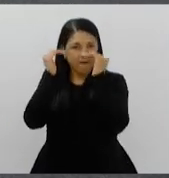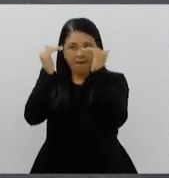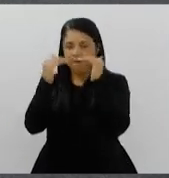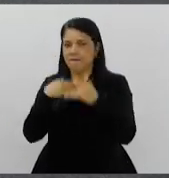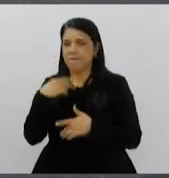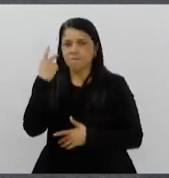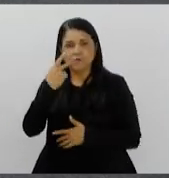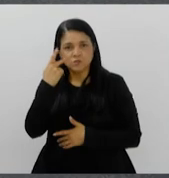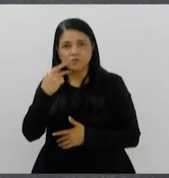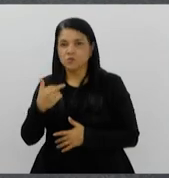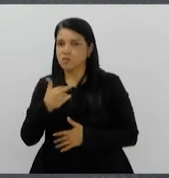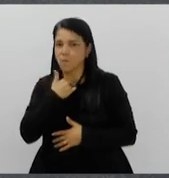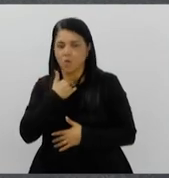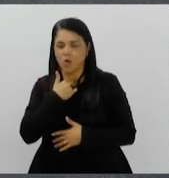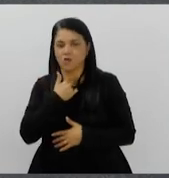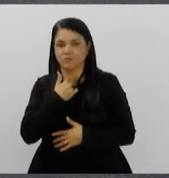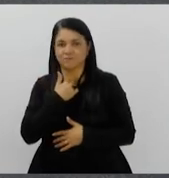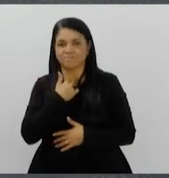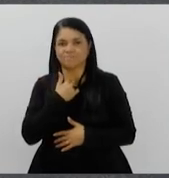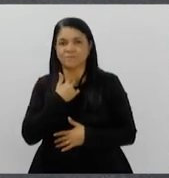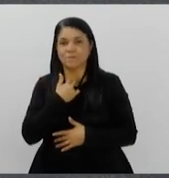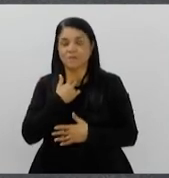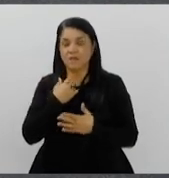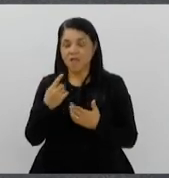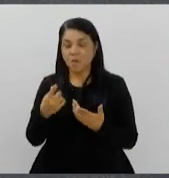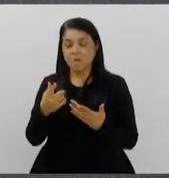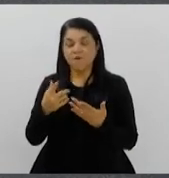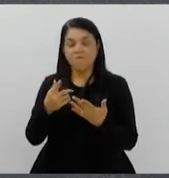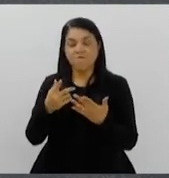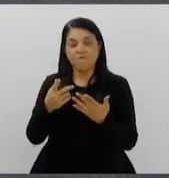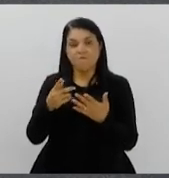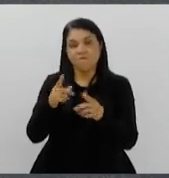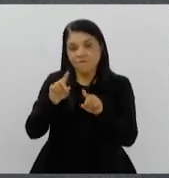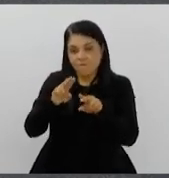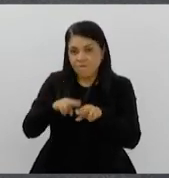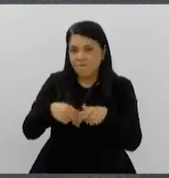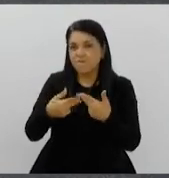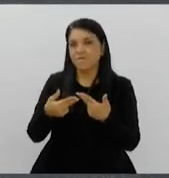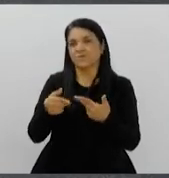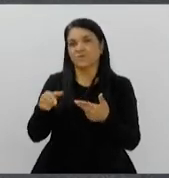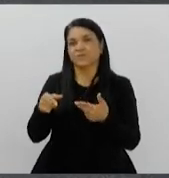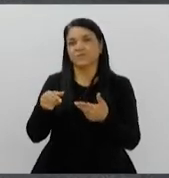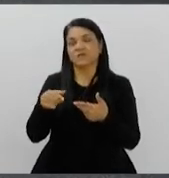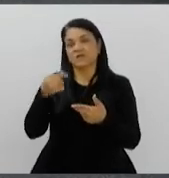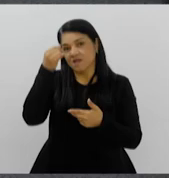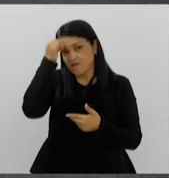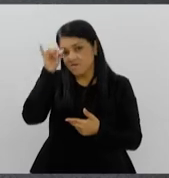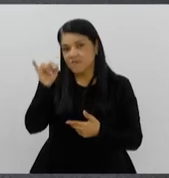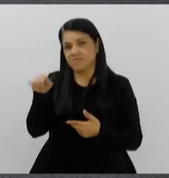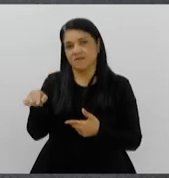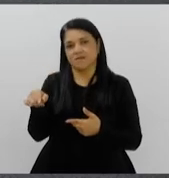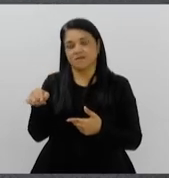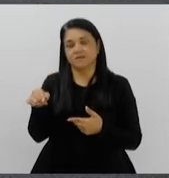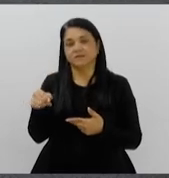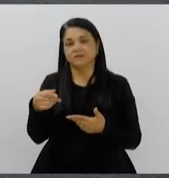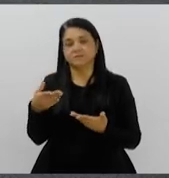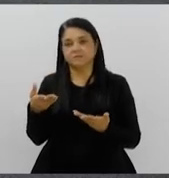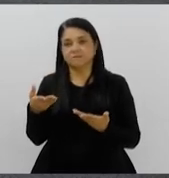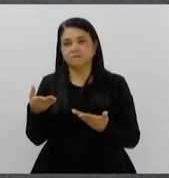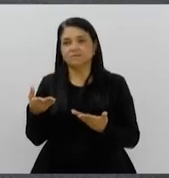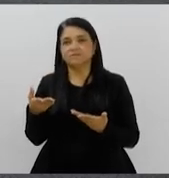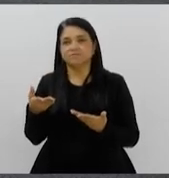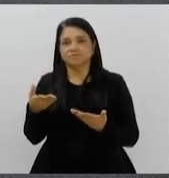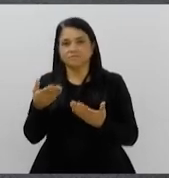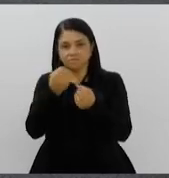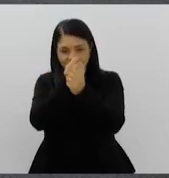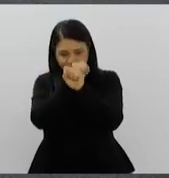insurgir contra essa herança pérfida, cruel, ignóbil do que foi o escravismo colonial no nosso país.